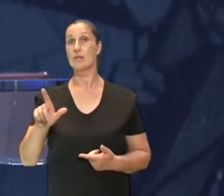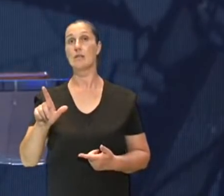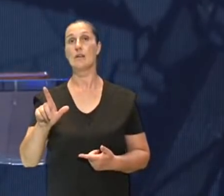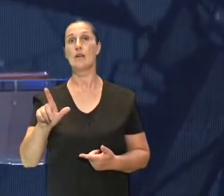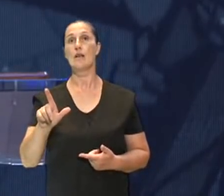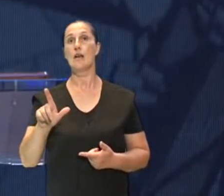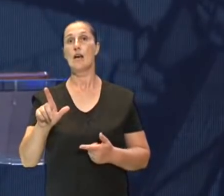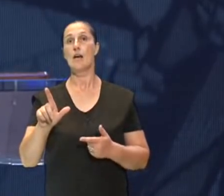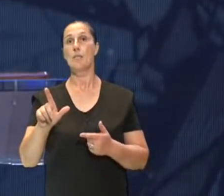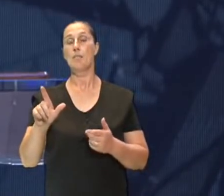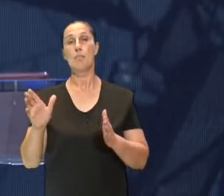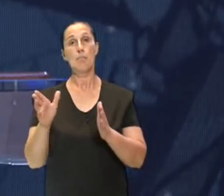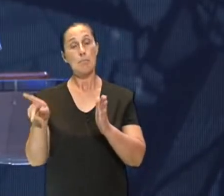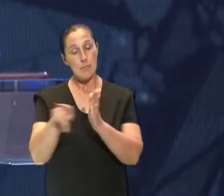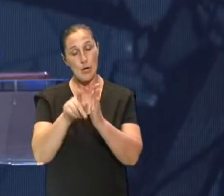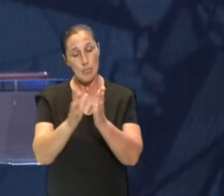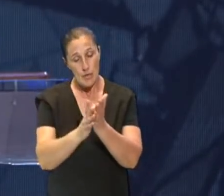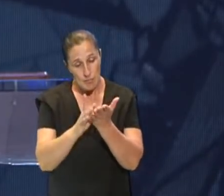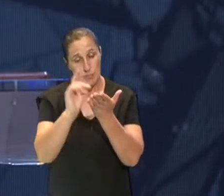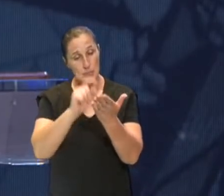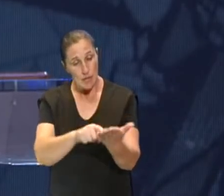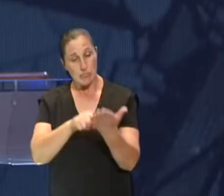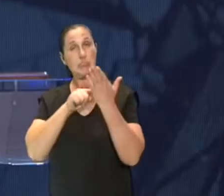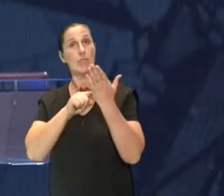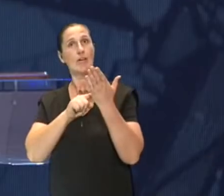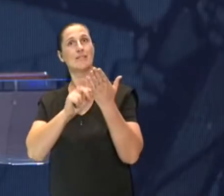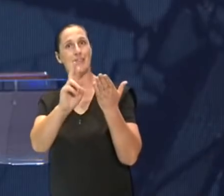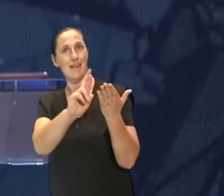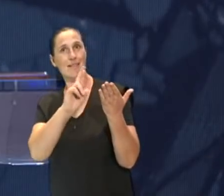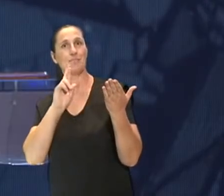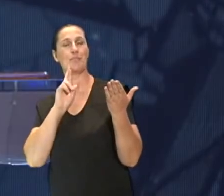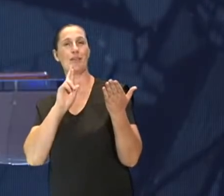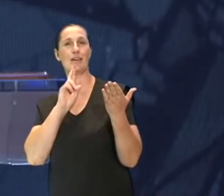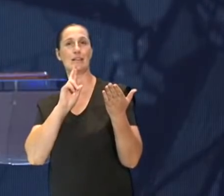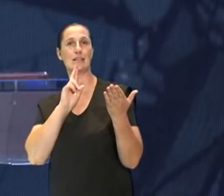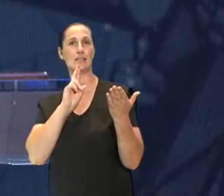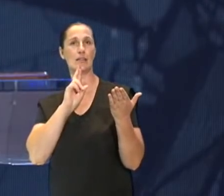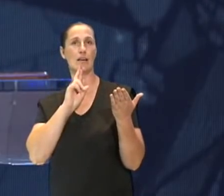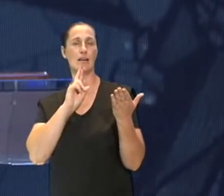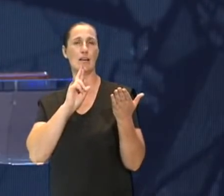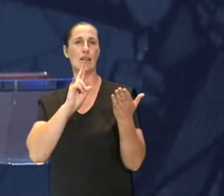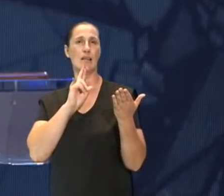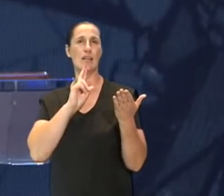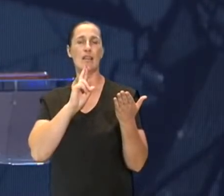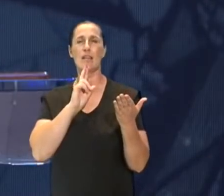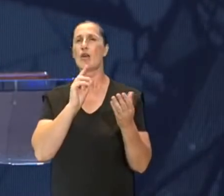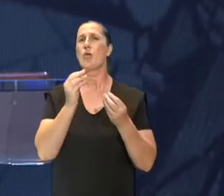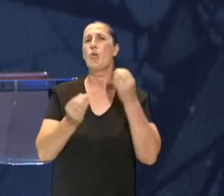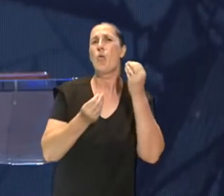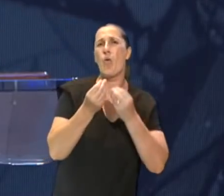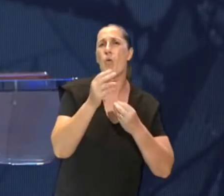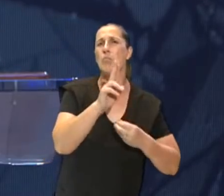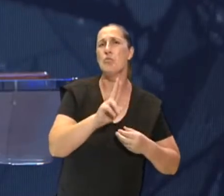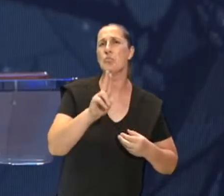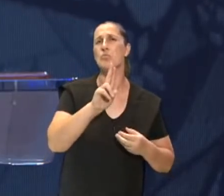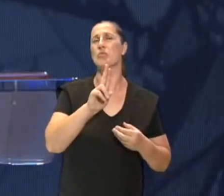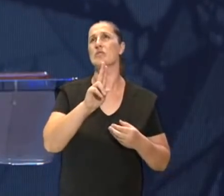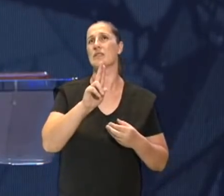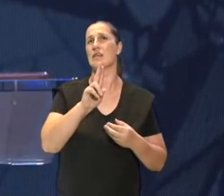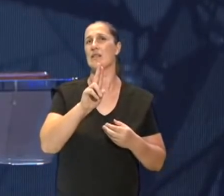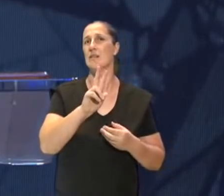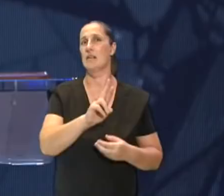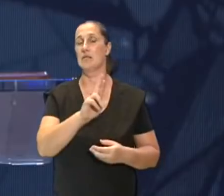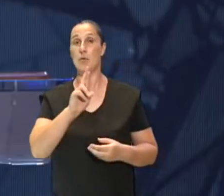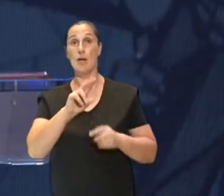nas Escrituras. Mas o importante não é o meio que Deus use, mas é a certeza de que